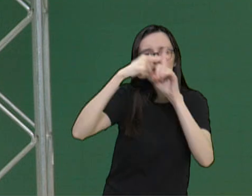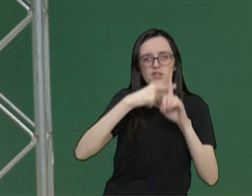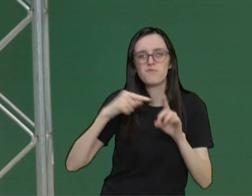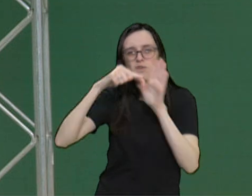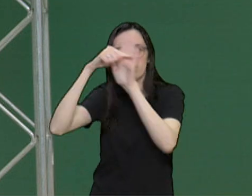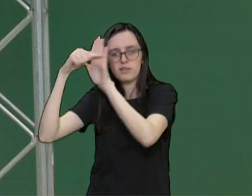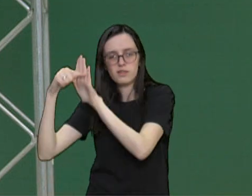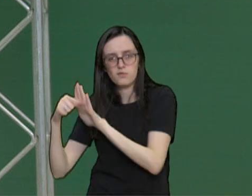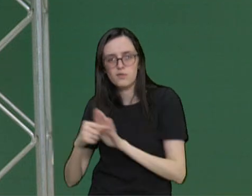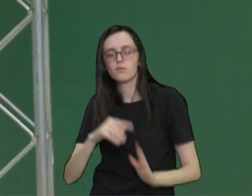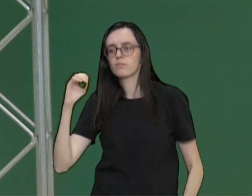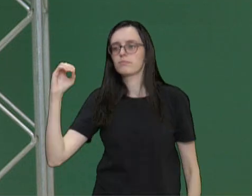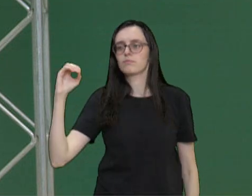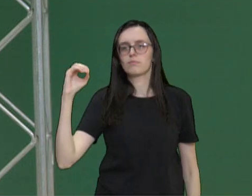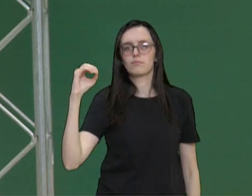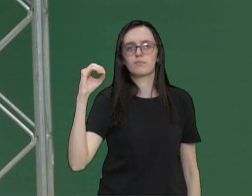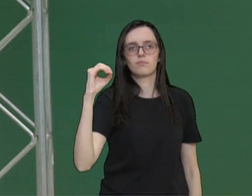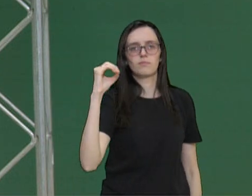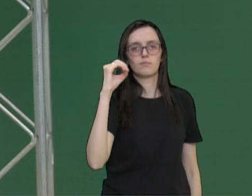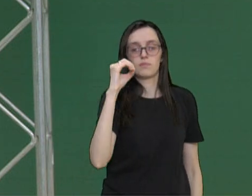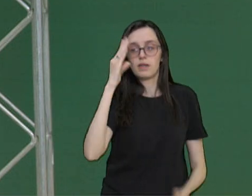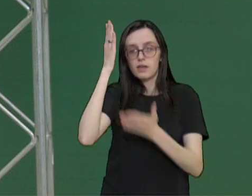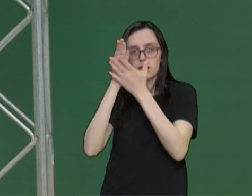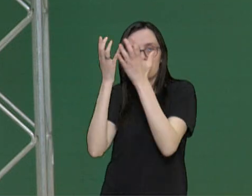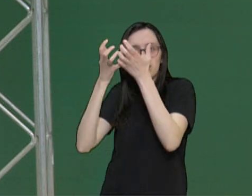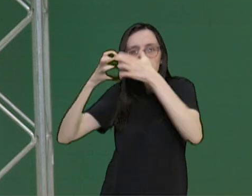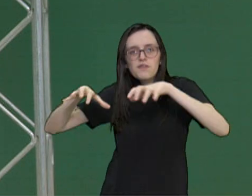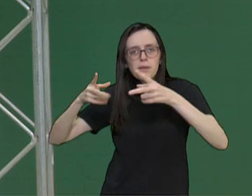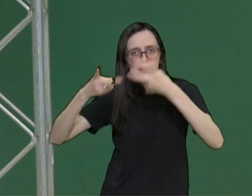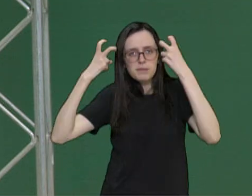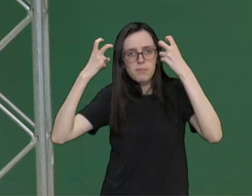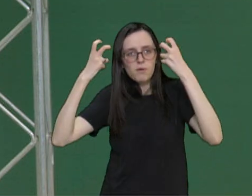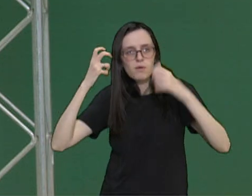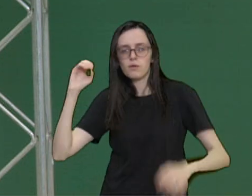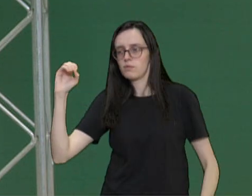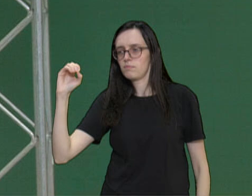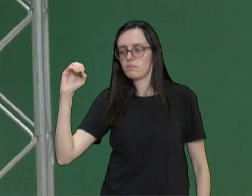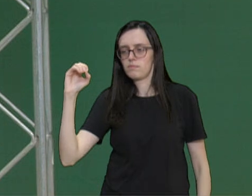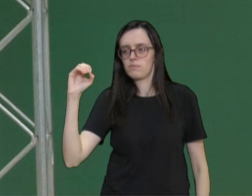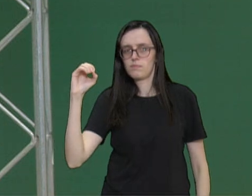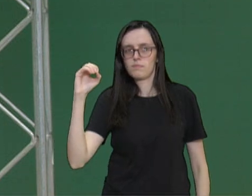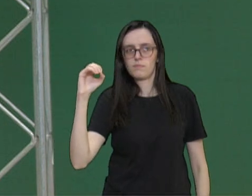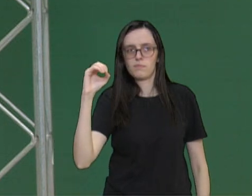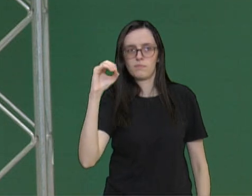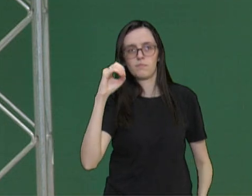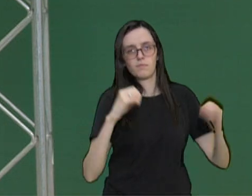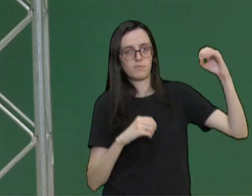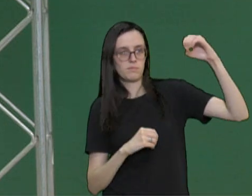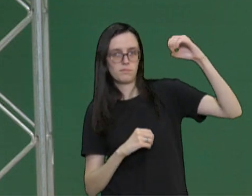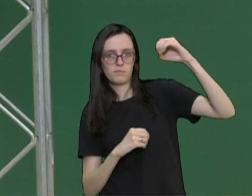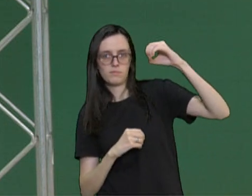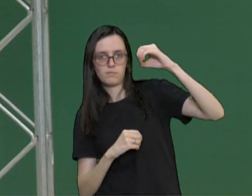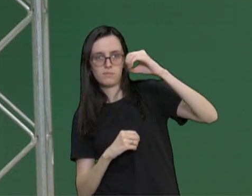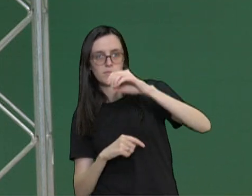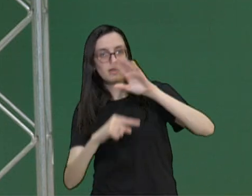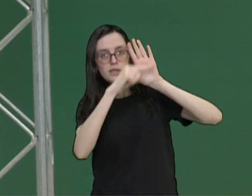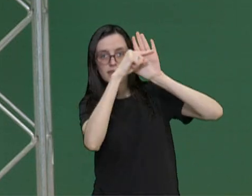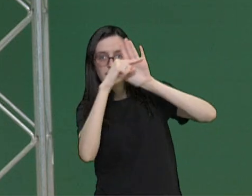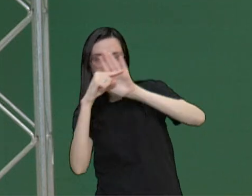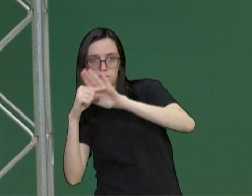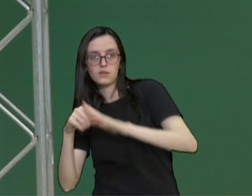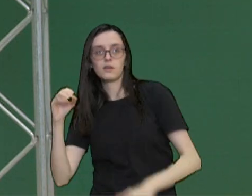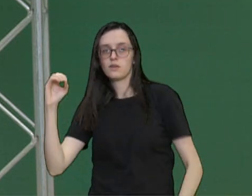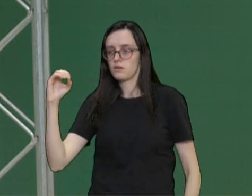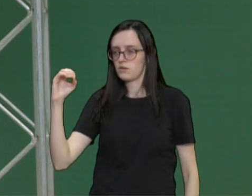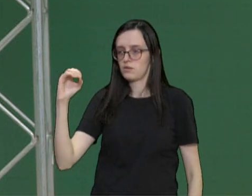cargas desse corpo neutro são divididas. Veja que face à carga positiva nós temos as cargas negativas e do